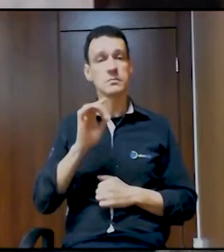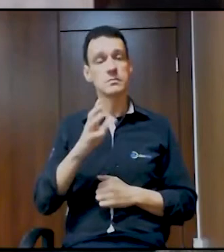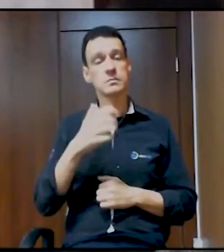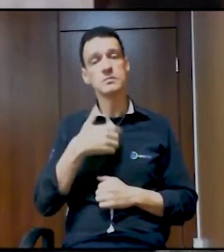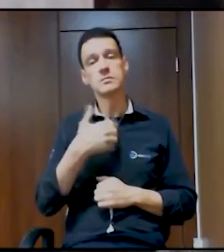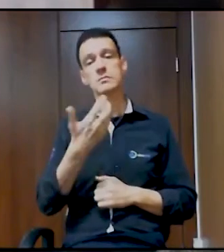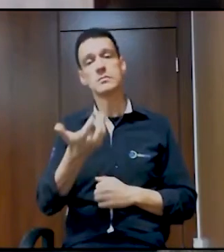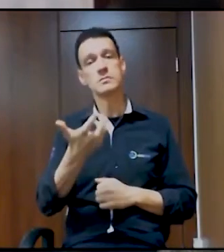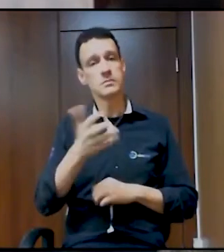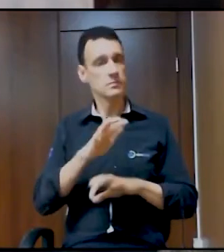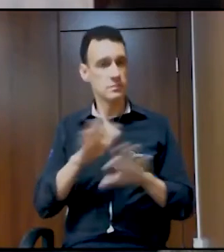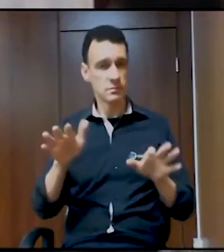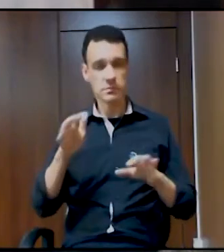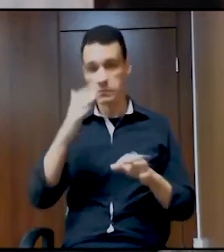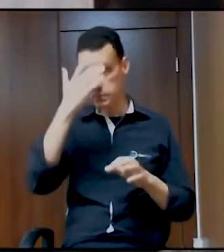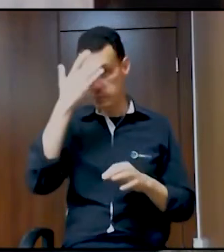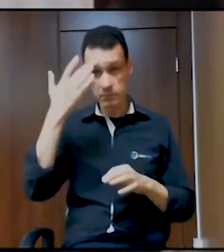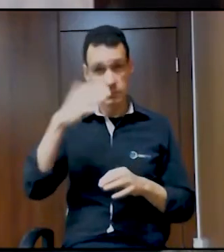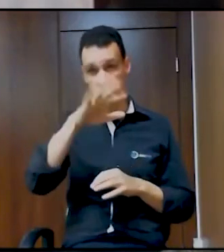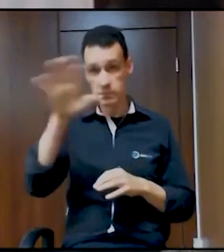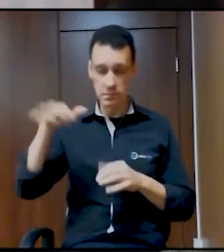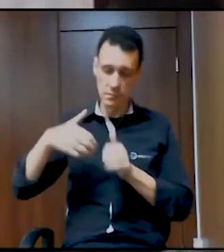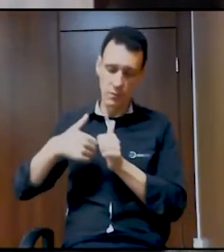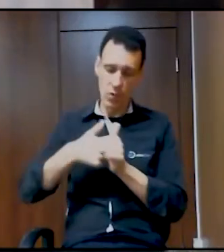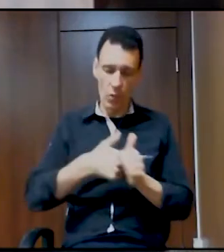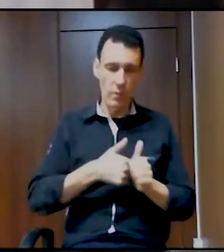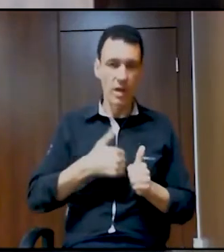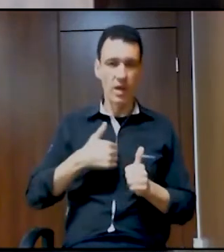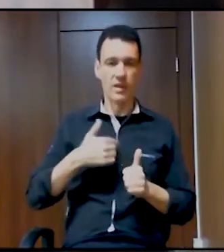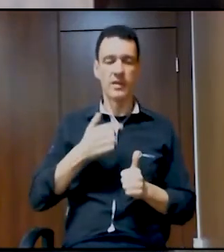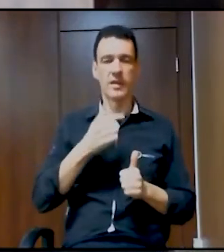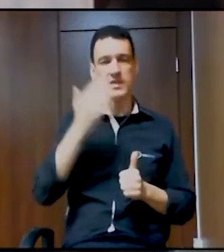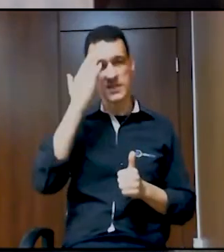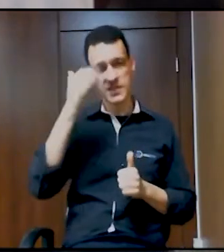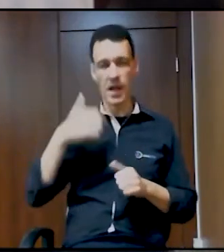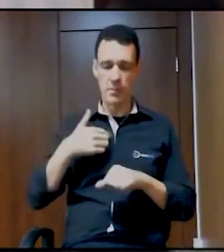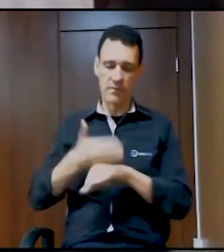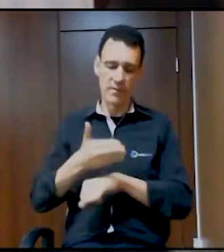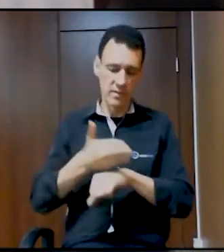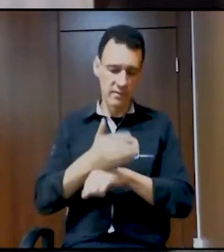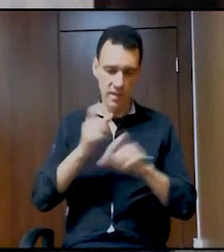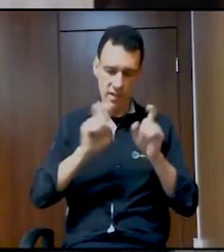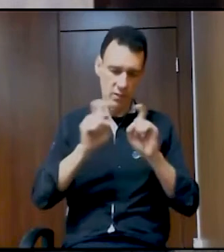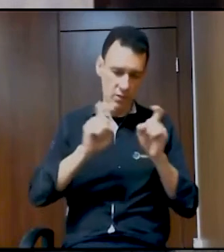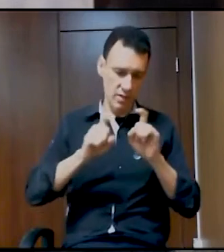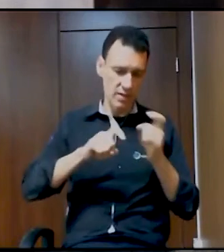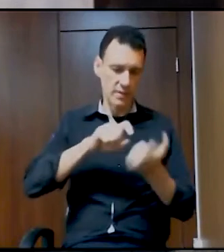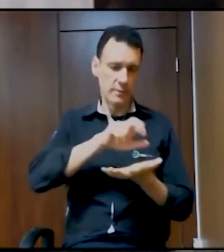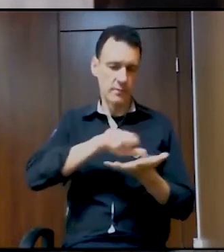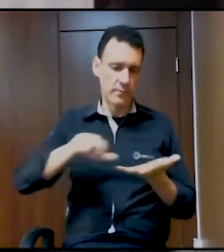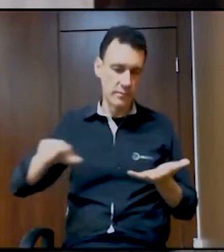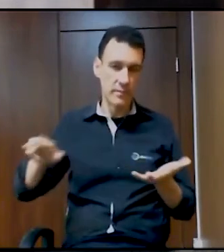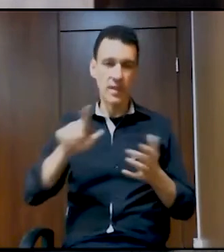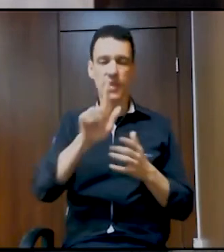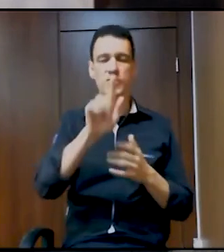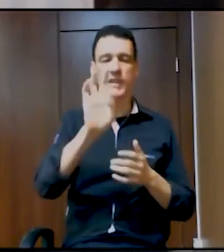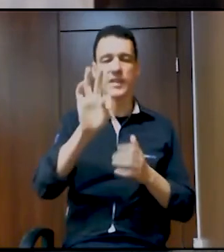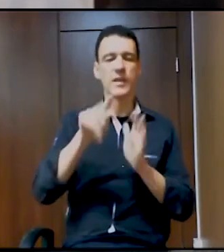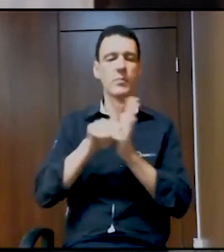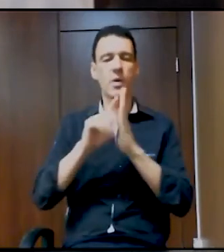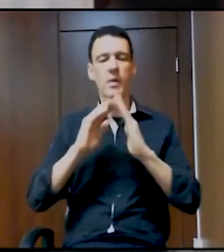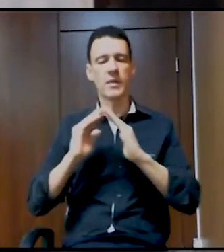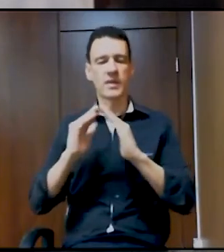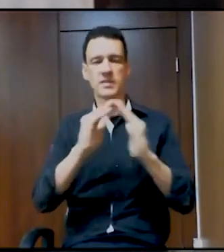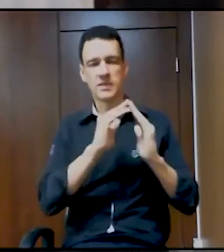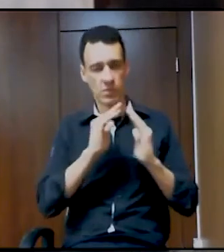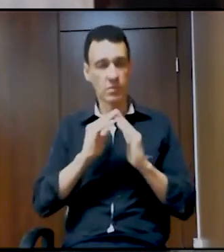pessoas que me acompanham, que sabem que eu frequento as reuniões do GT da habitação, desde que